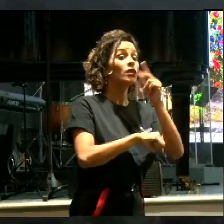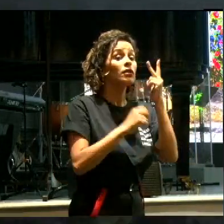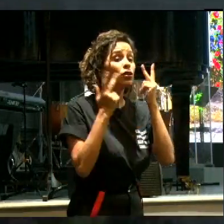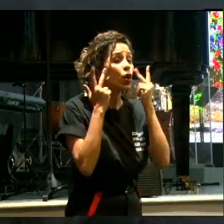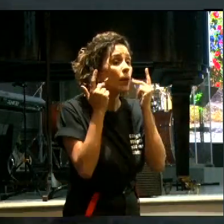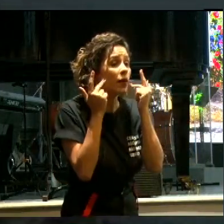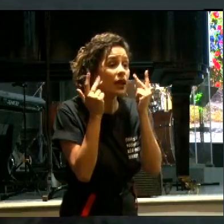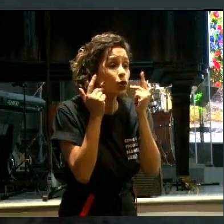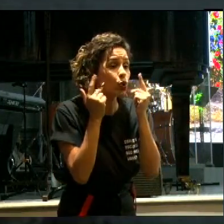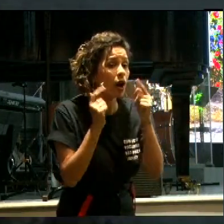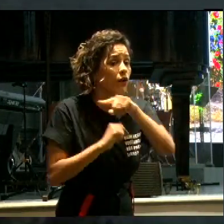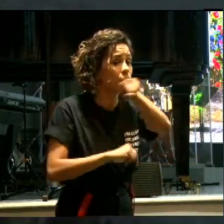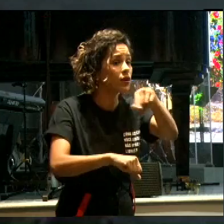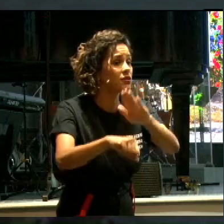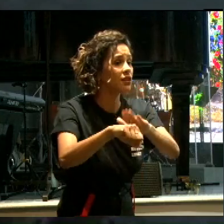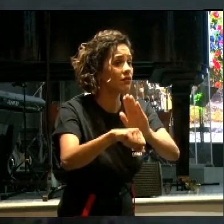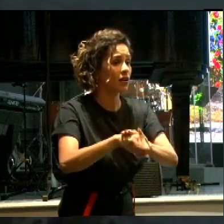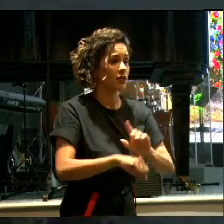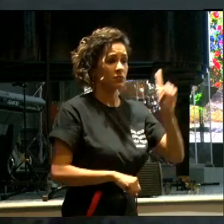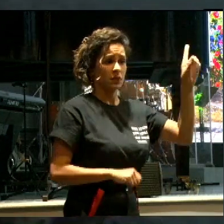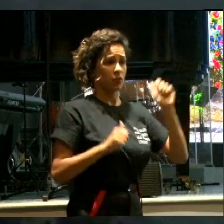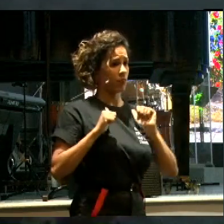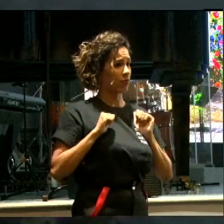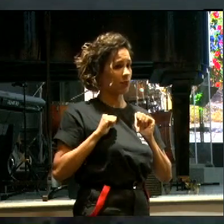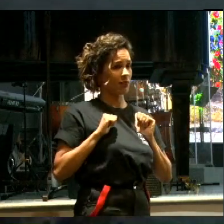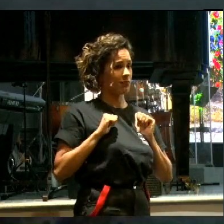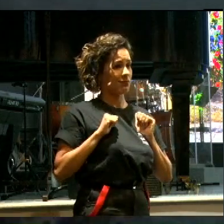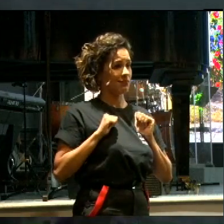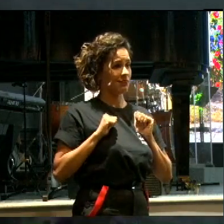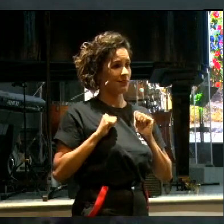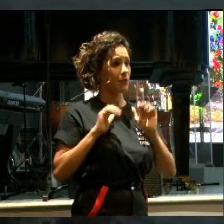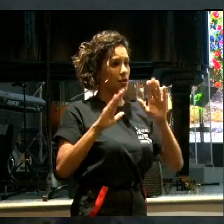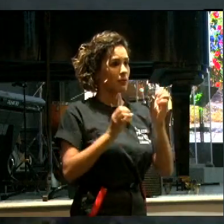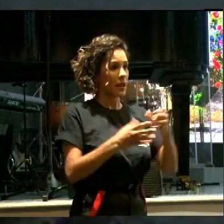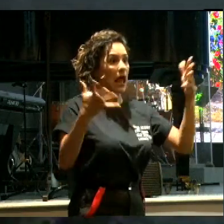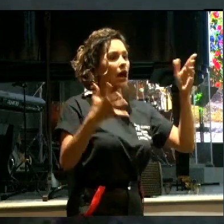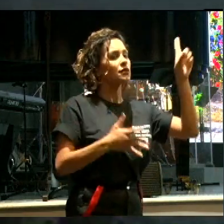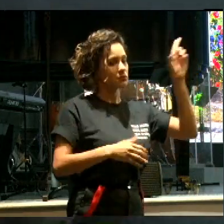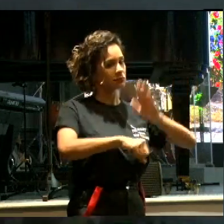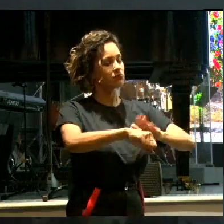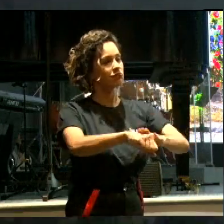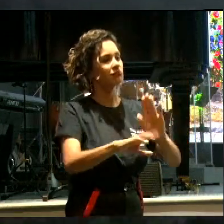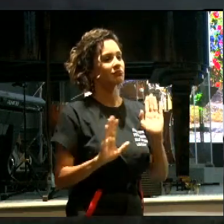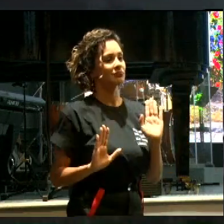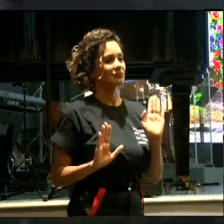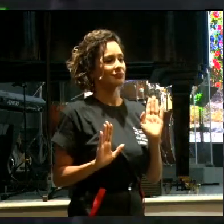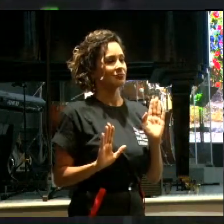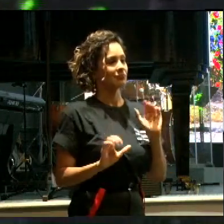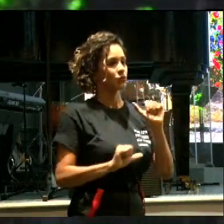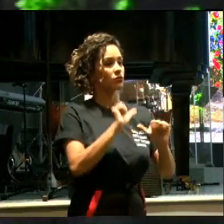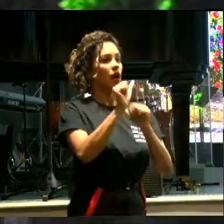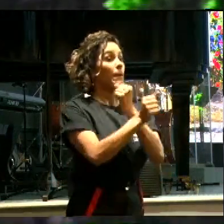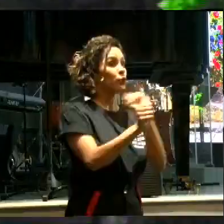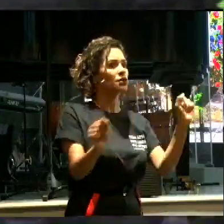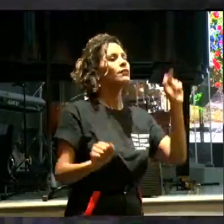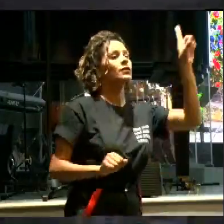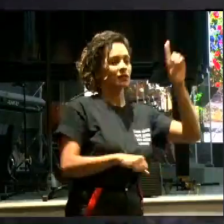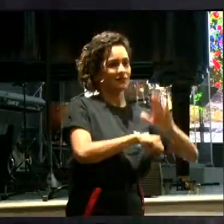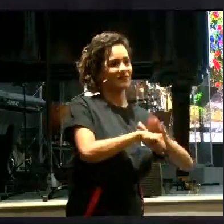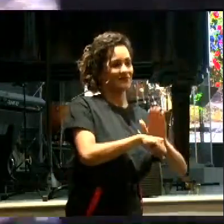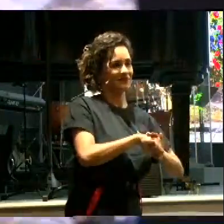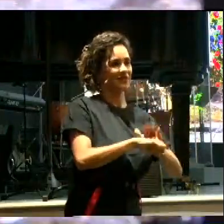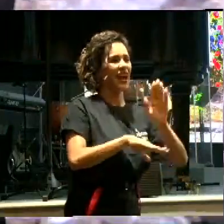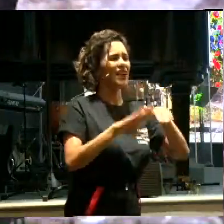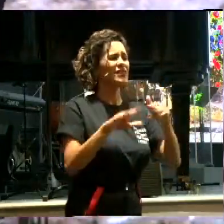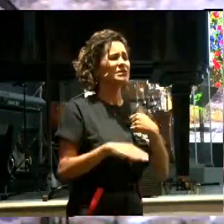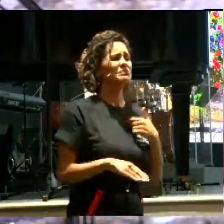fazer, Ele nunca vai fazer. Por isso que muitas das vezes você entra dentro da igreja e você sai da igreja da mesma maneira